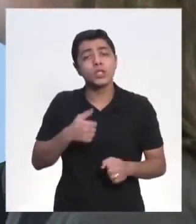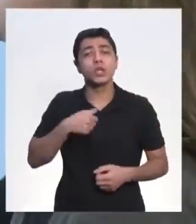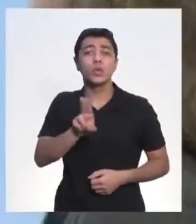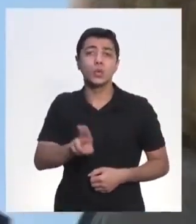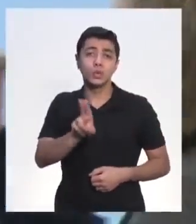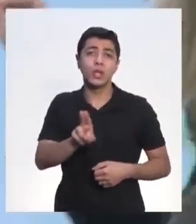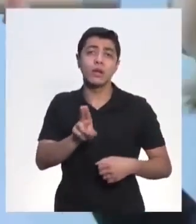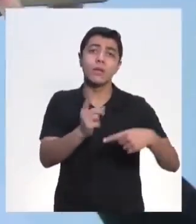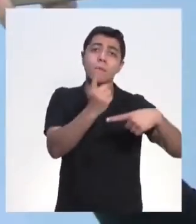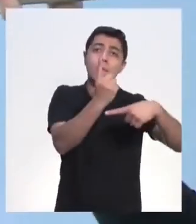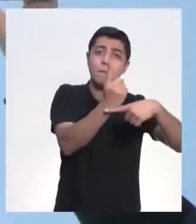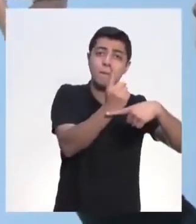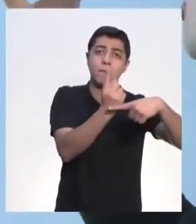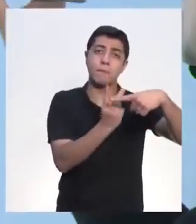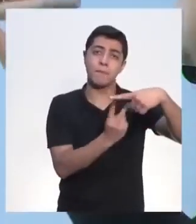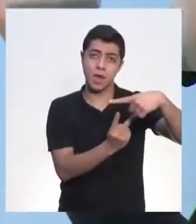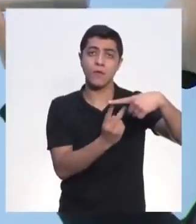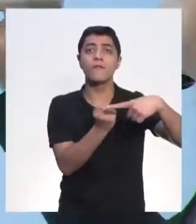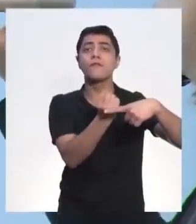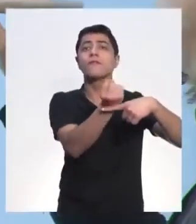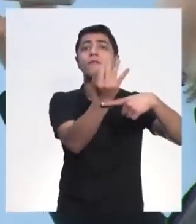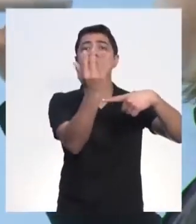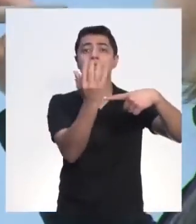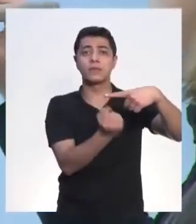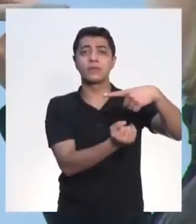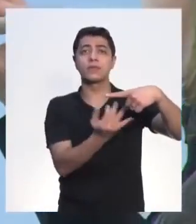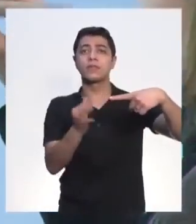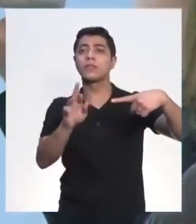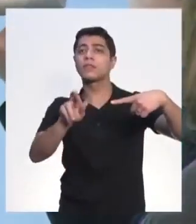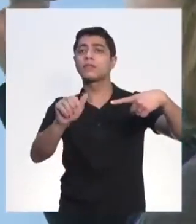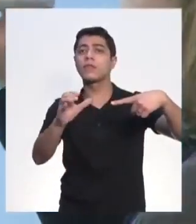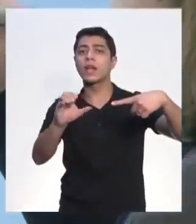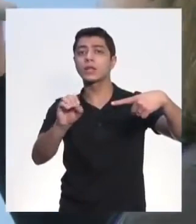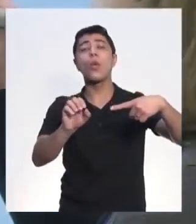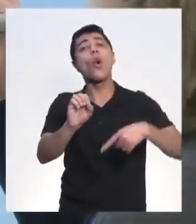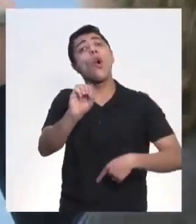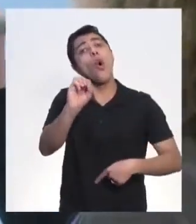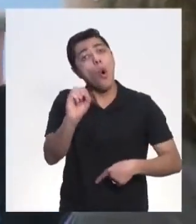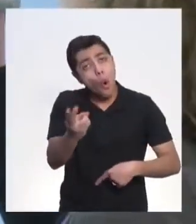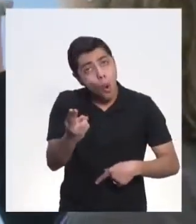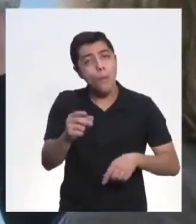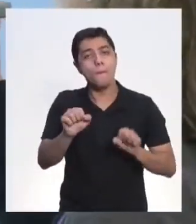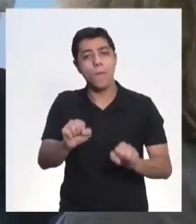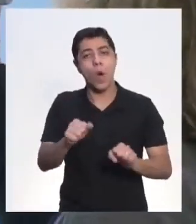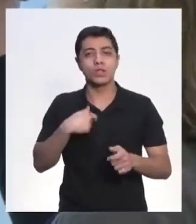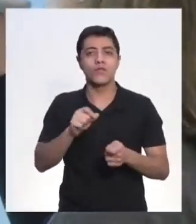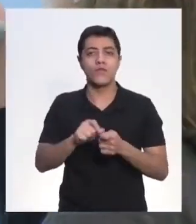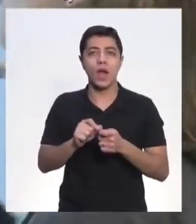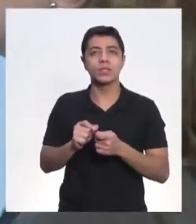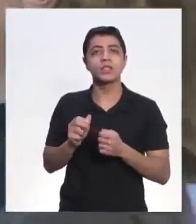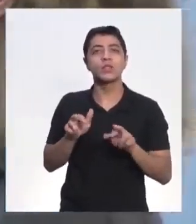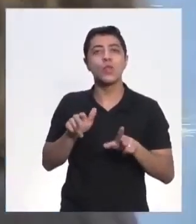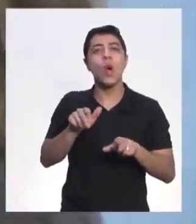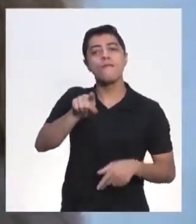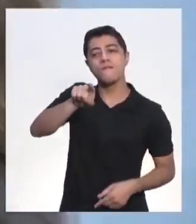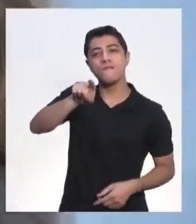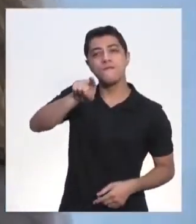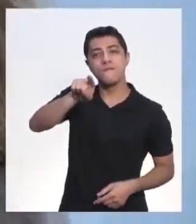novo, R$1 dividido para 2 pessoas vai dar 50 centavos para cada um, que a gente põe como